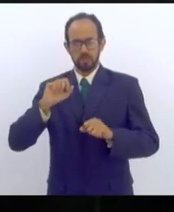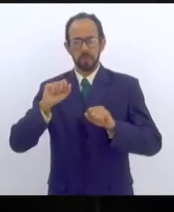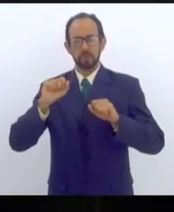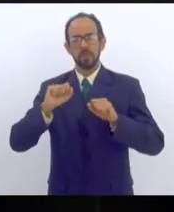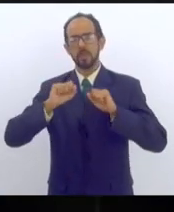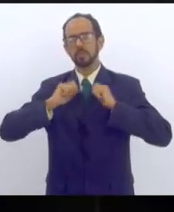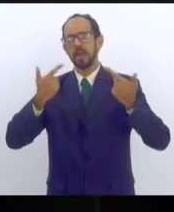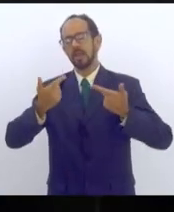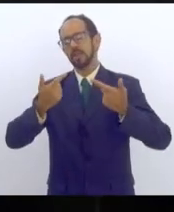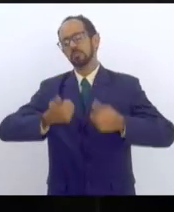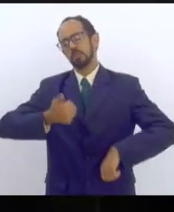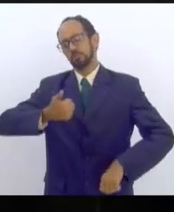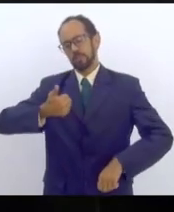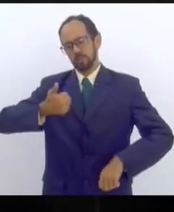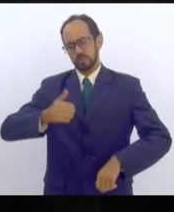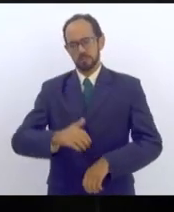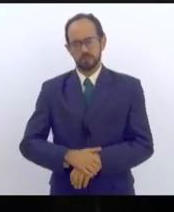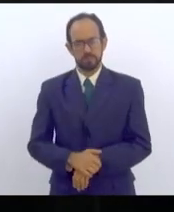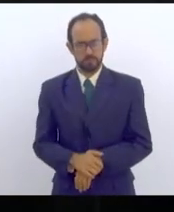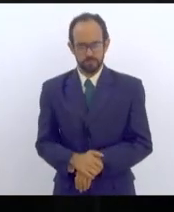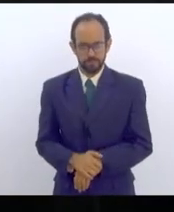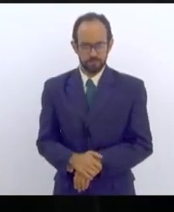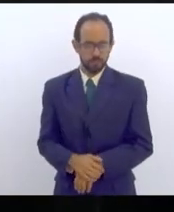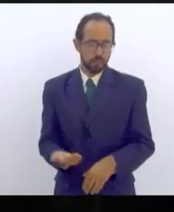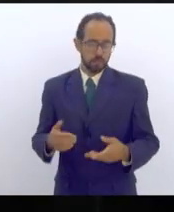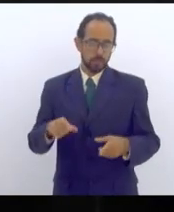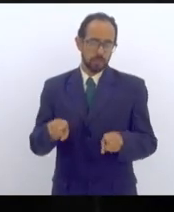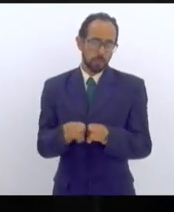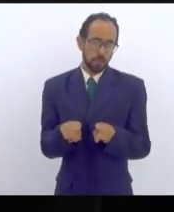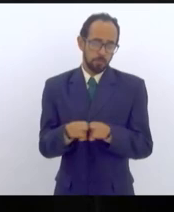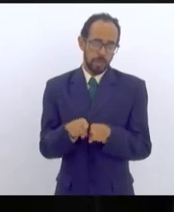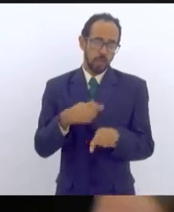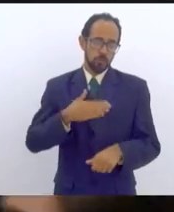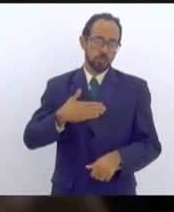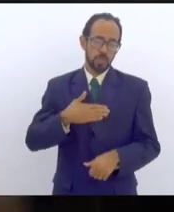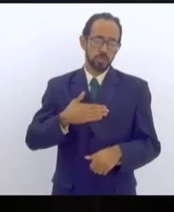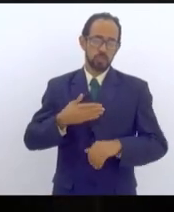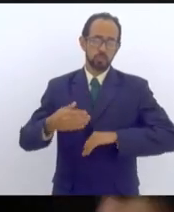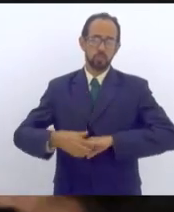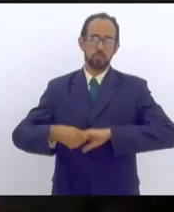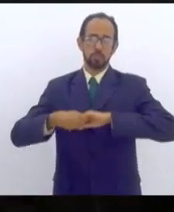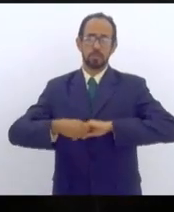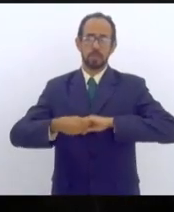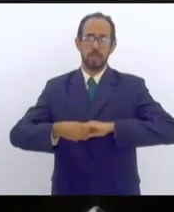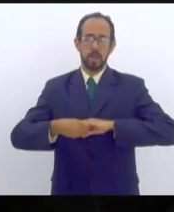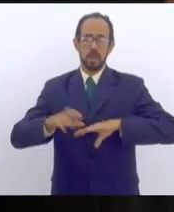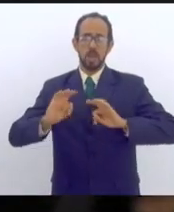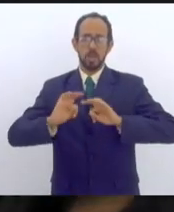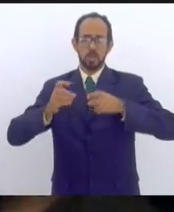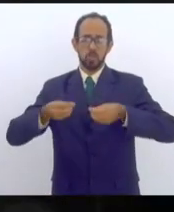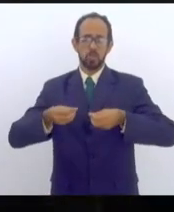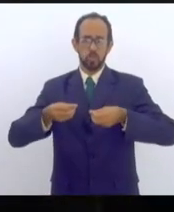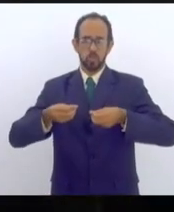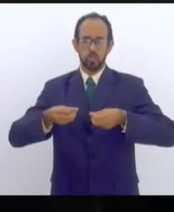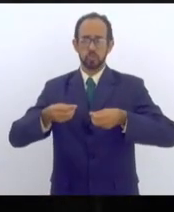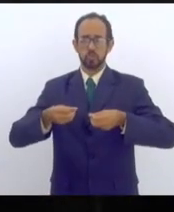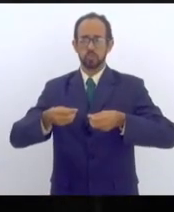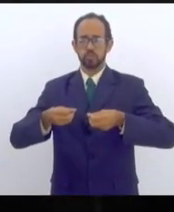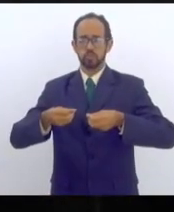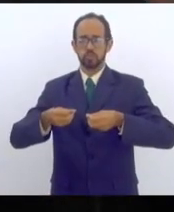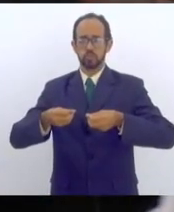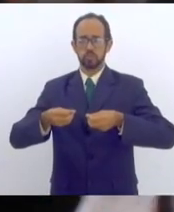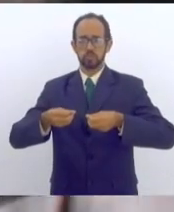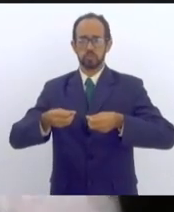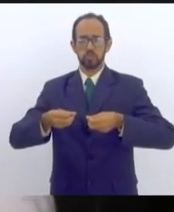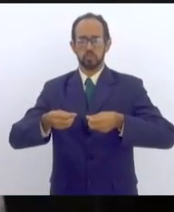vez. E queria também cumprimentar todas aquelas e aqueles que